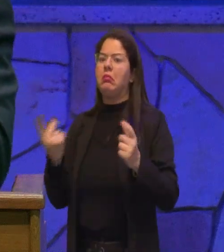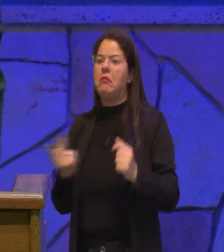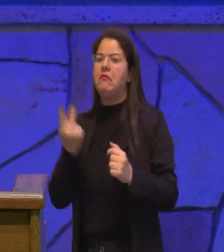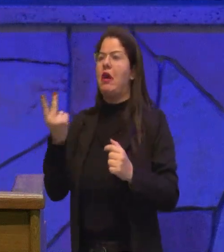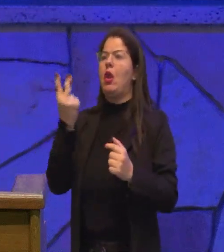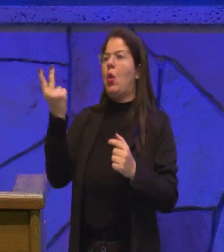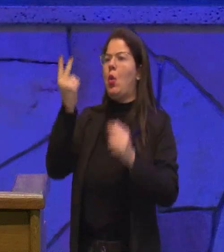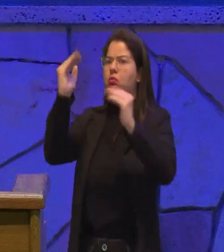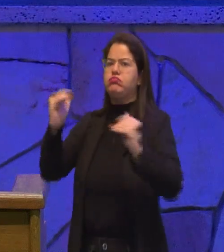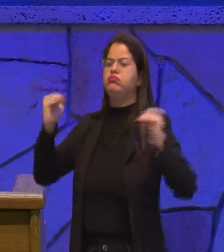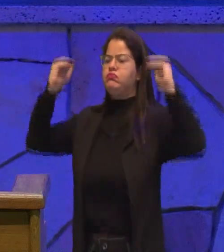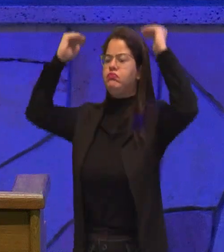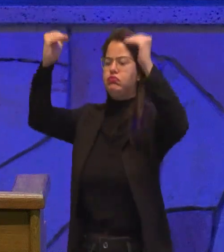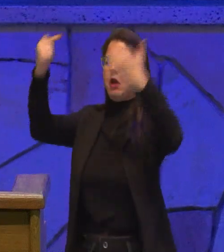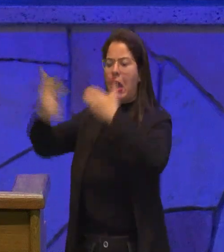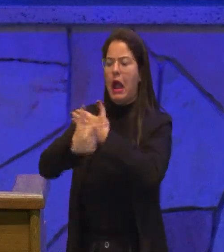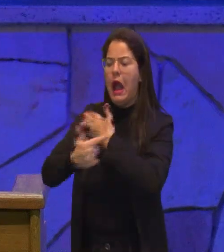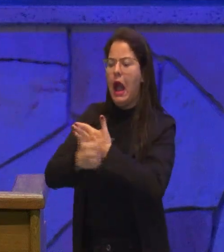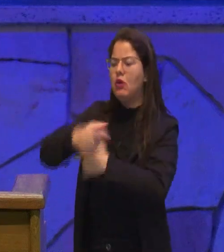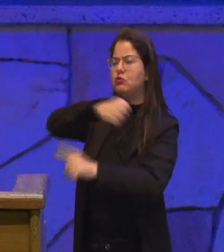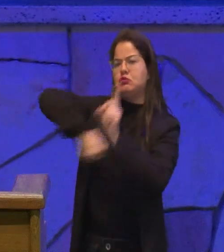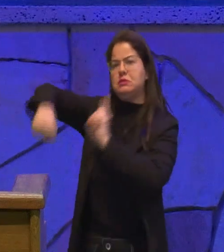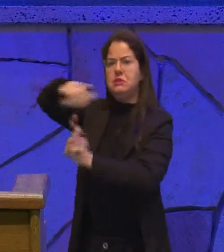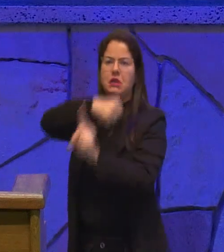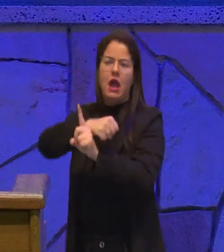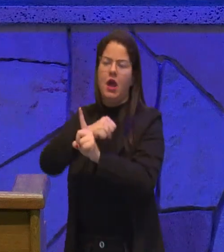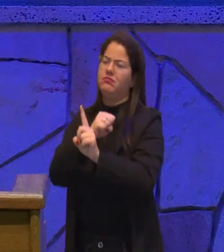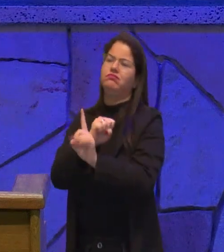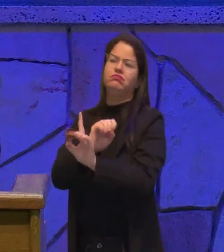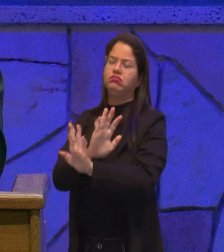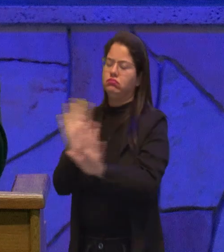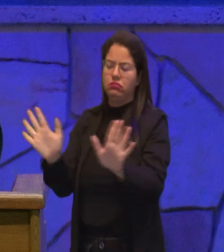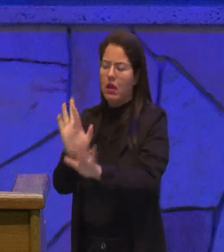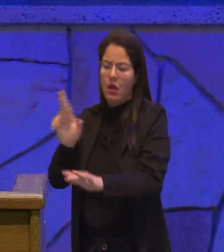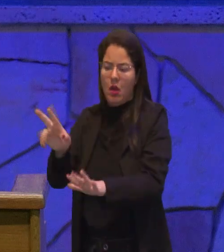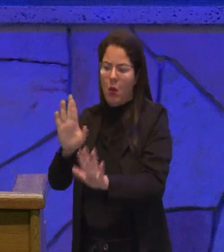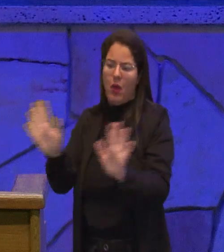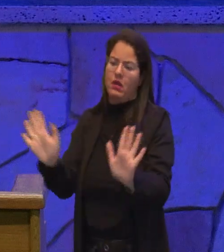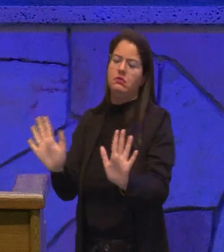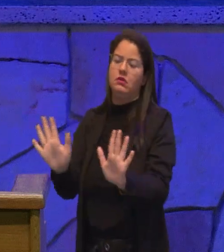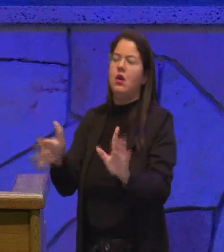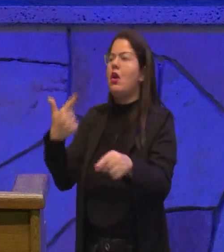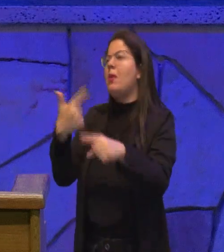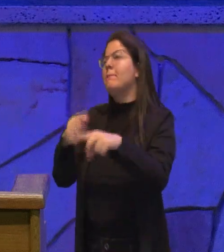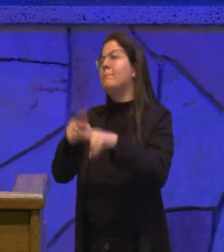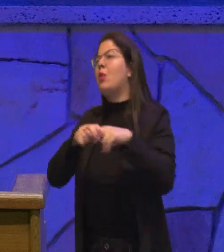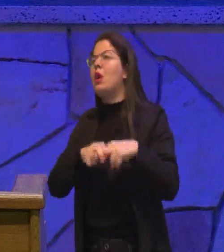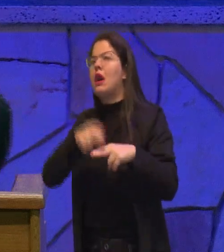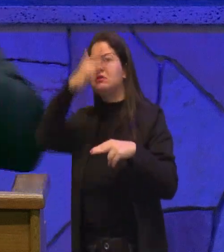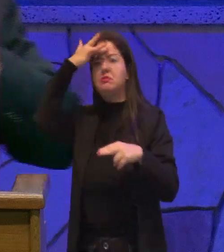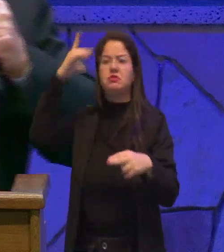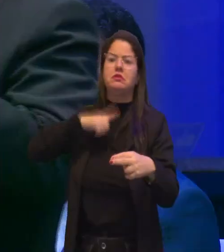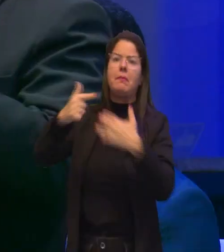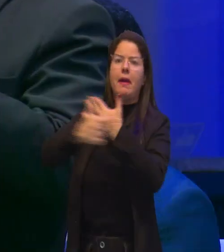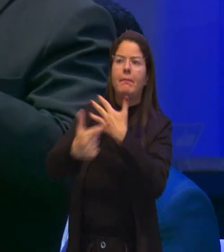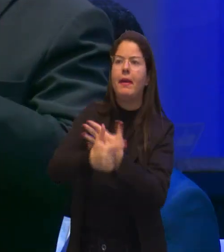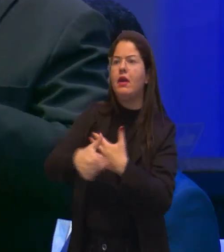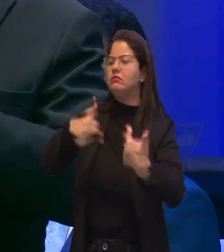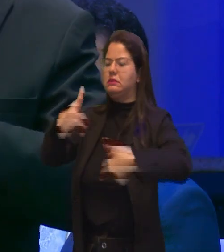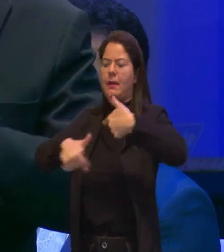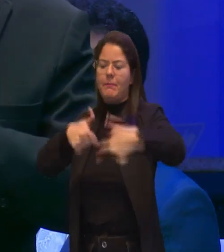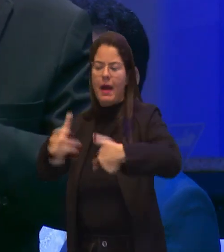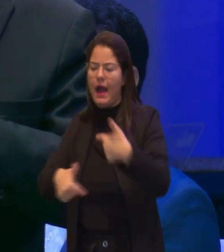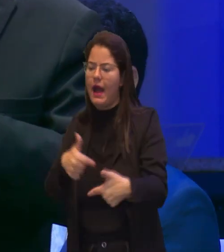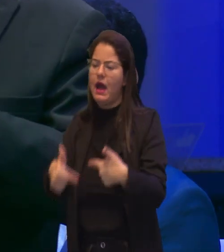de um posicionamento social, de um posto na sociedade, por causa de algo que ele desempenha,